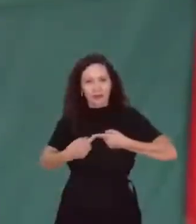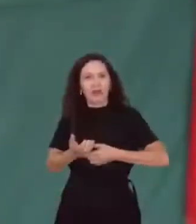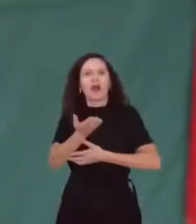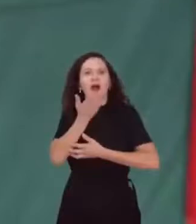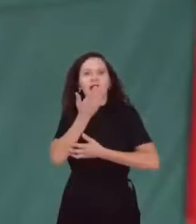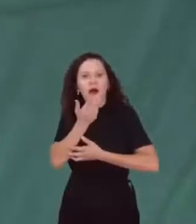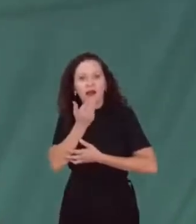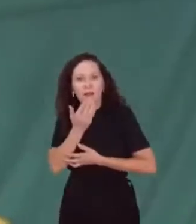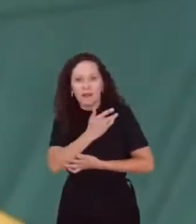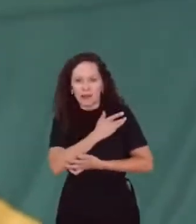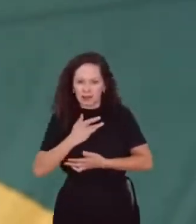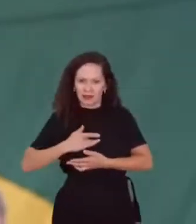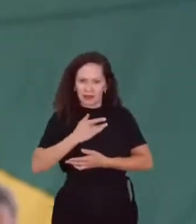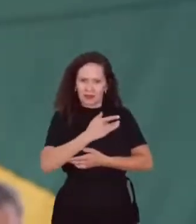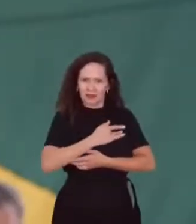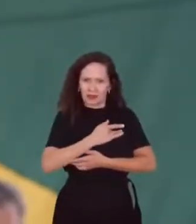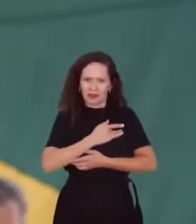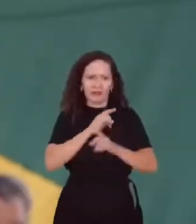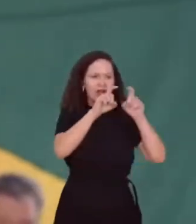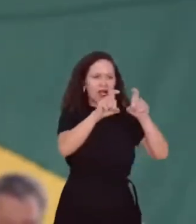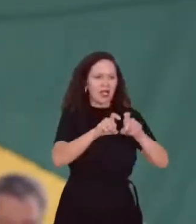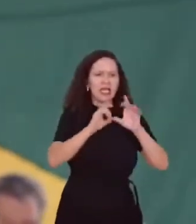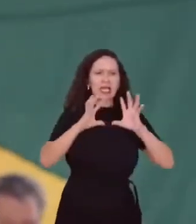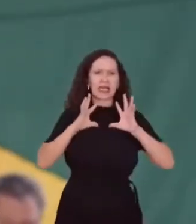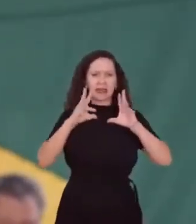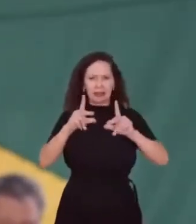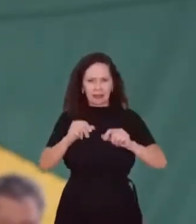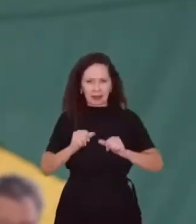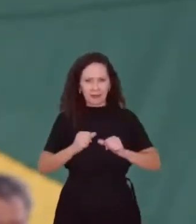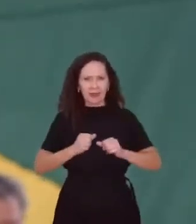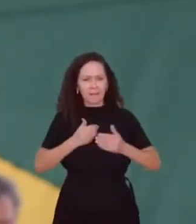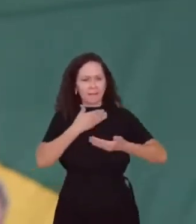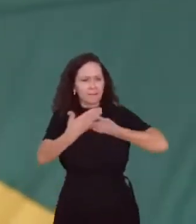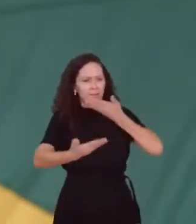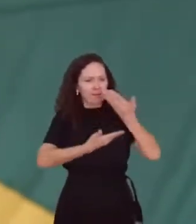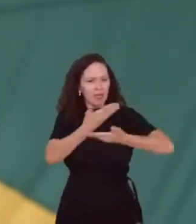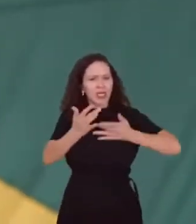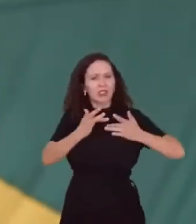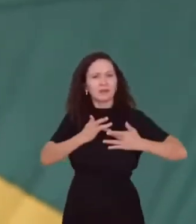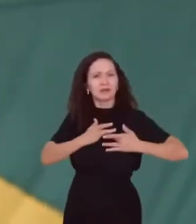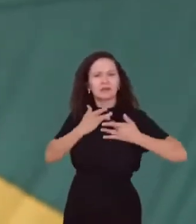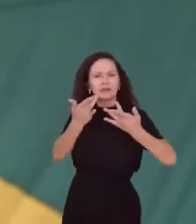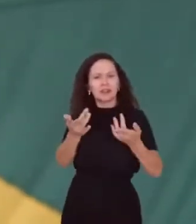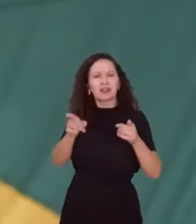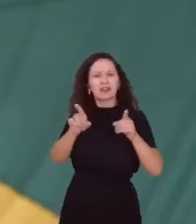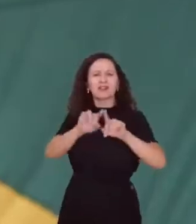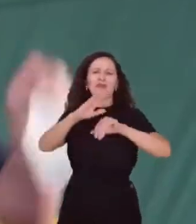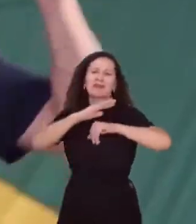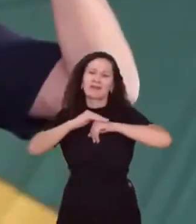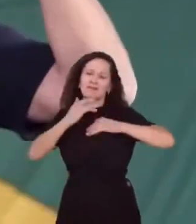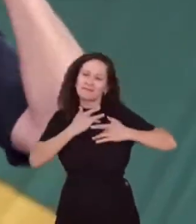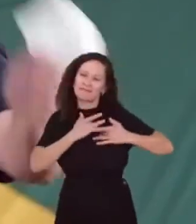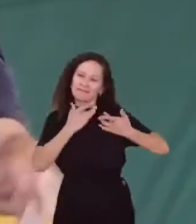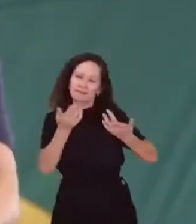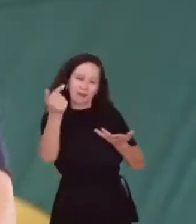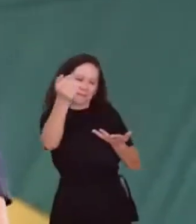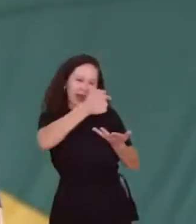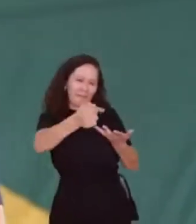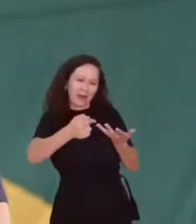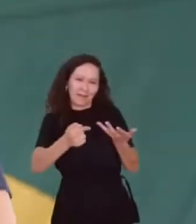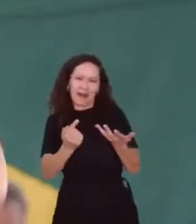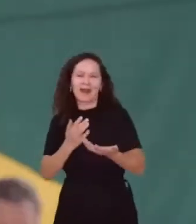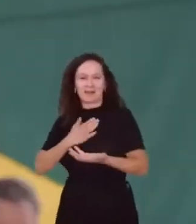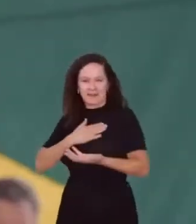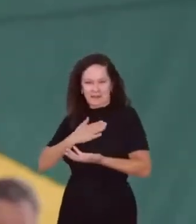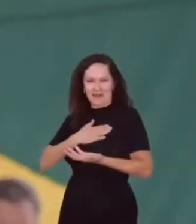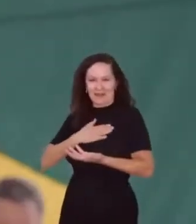agricultura limpa, partilhar, solidariedade e fraternidade. Esse, Eduardo Moreira, meu amigo, é o lema desse time